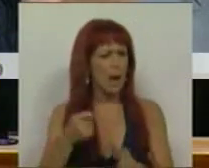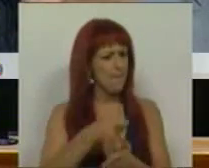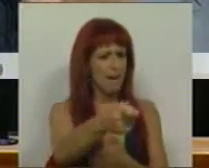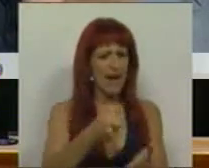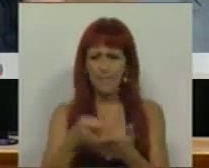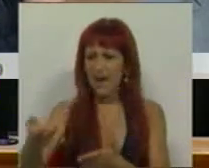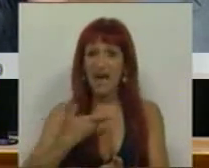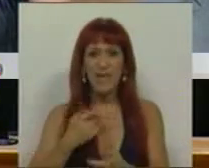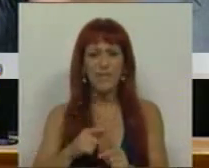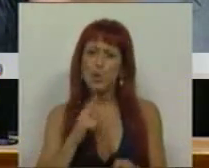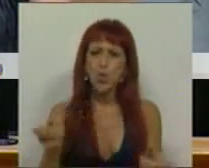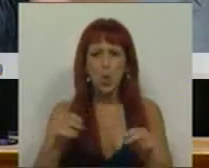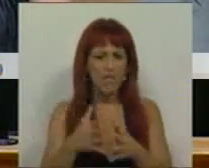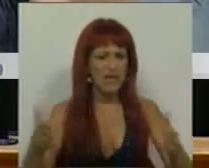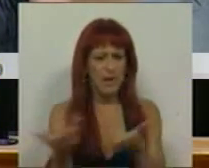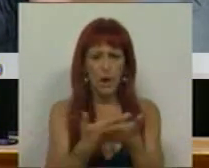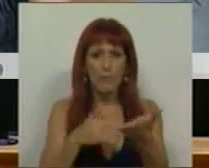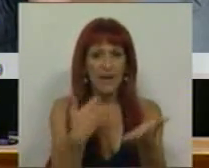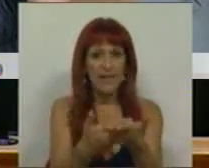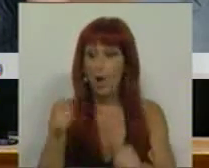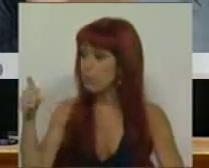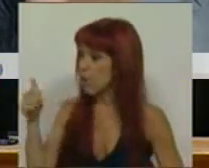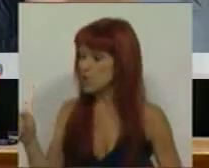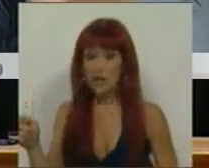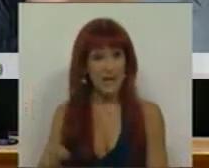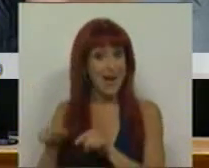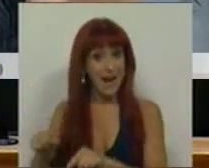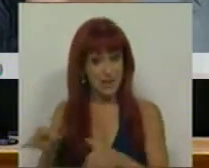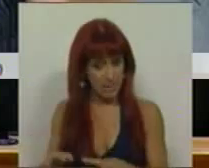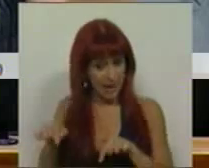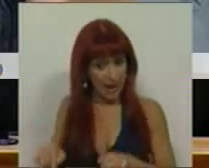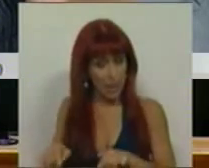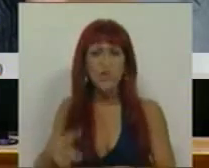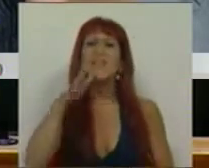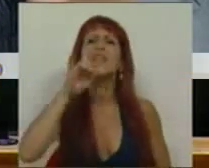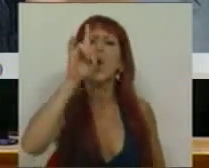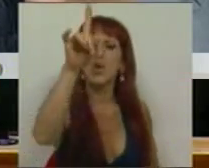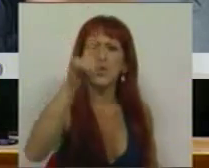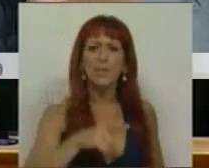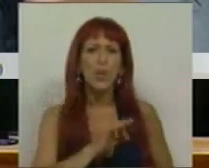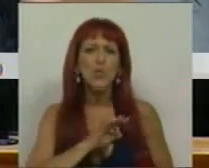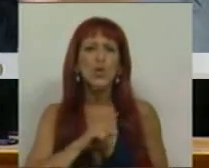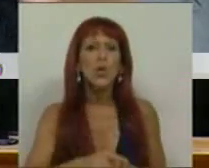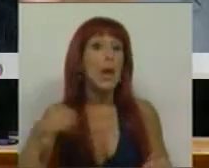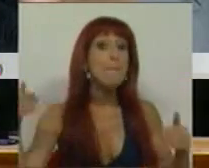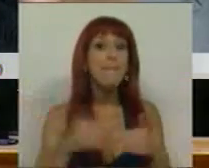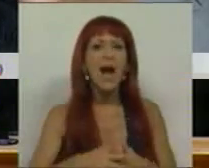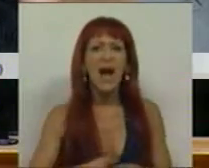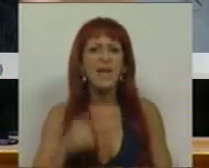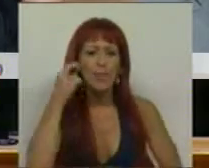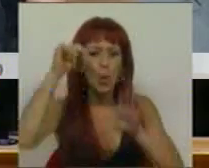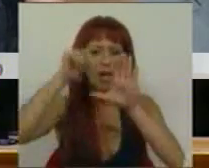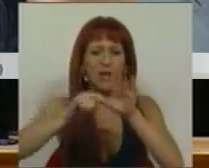pagar a dívida, para dar um novo crescimento económico, o Bloco de Esquerda, esta bancada, disse o seguinte: os senhores vão matar a